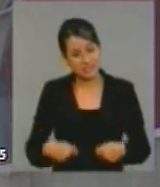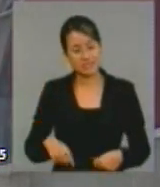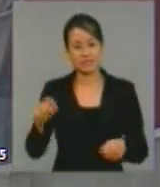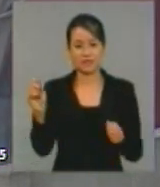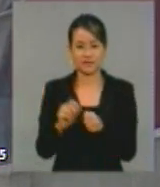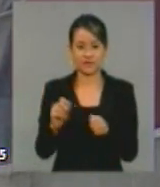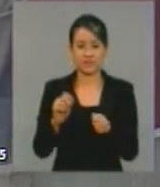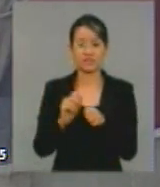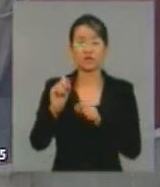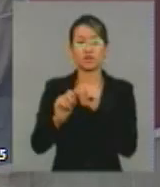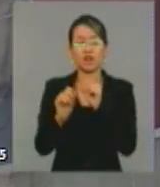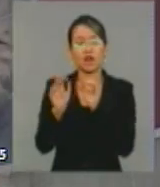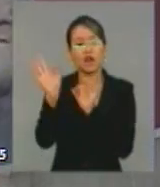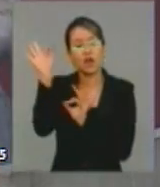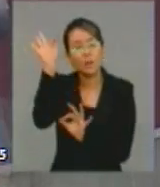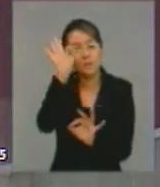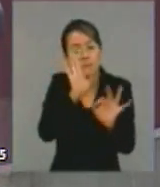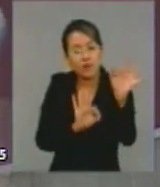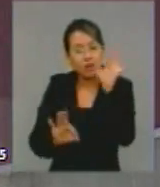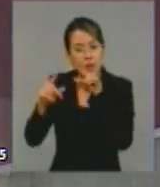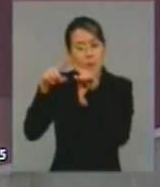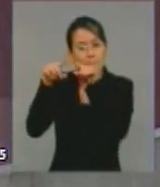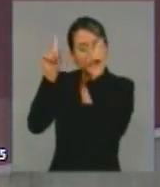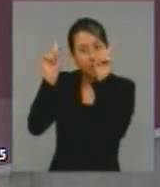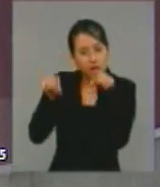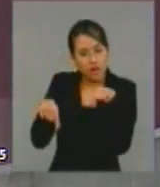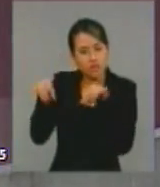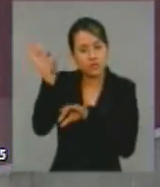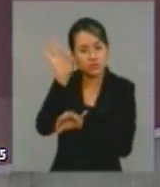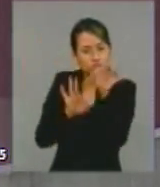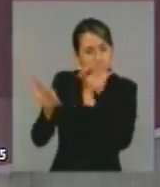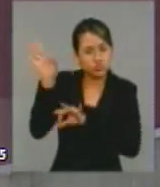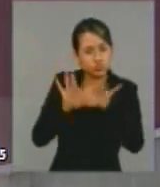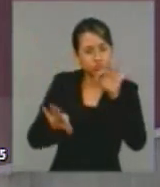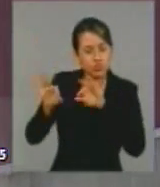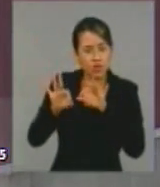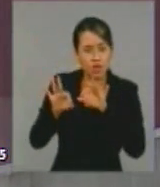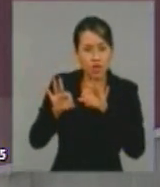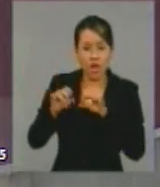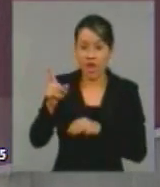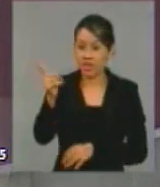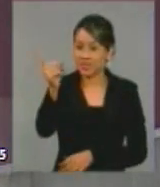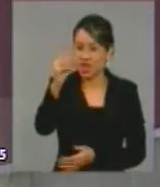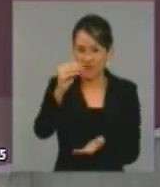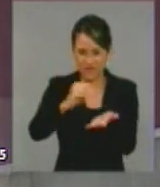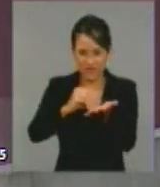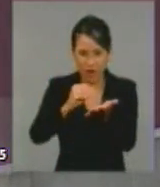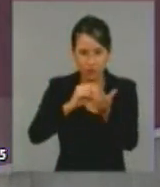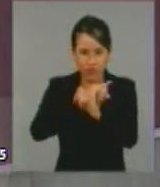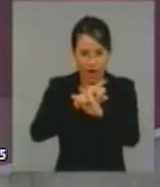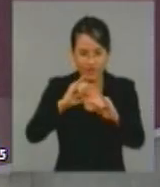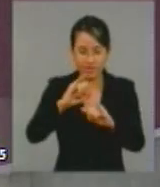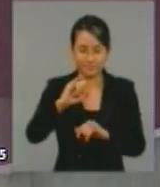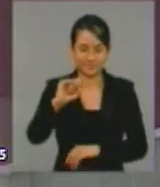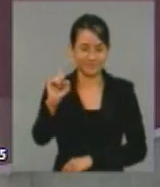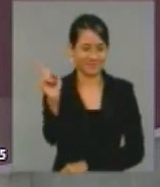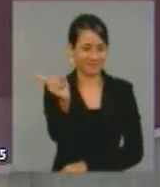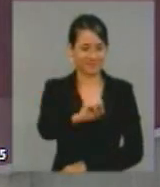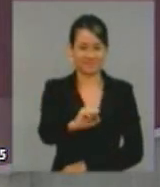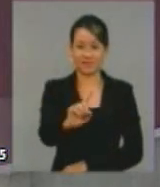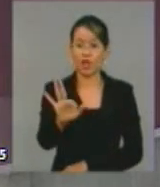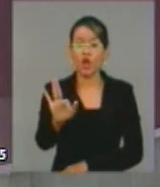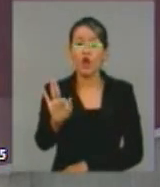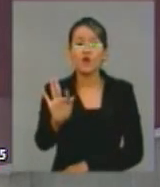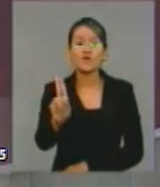ter lado, é necessário fazer opções. Não foi falta de aviso. Não foi falta de aviso. A FUNSEMI já dizia há